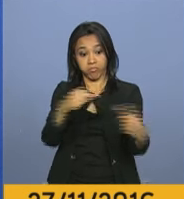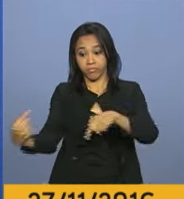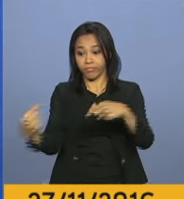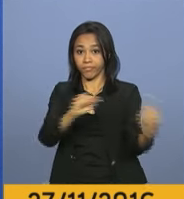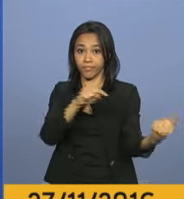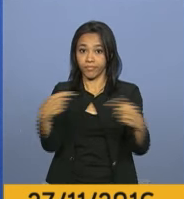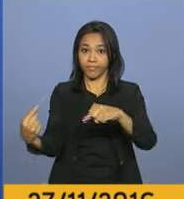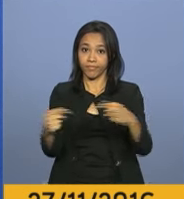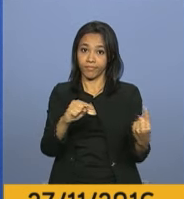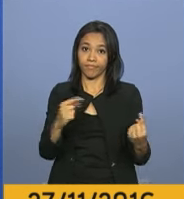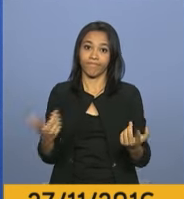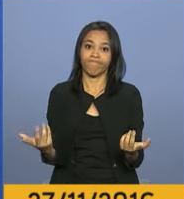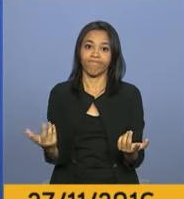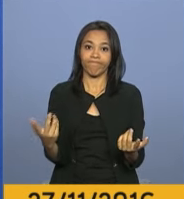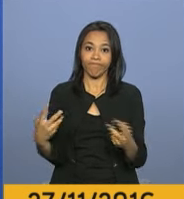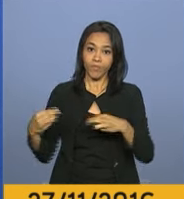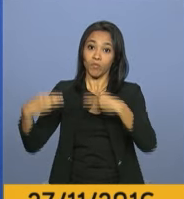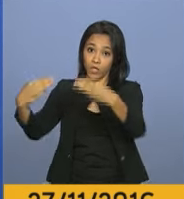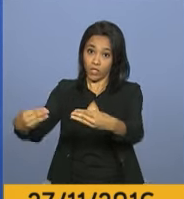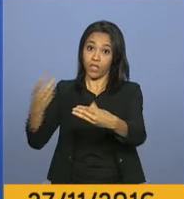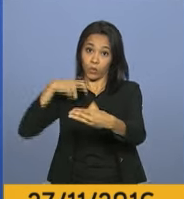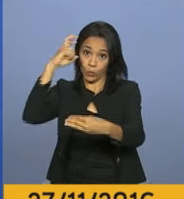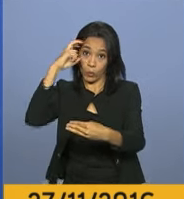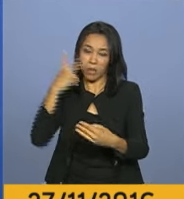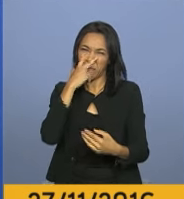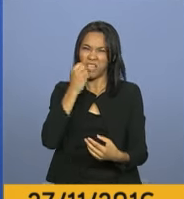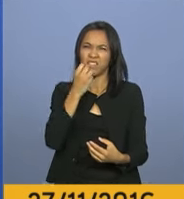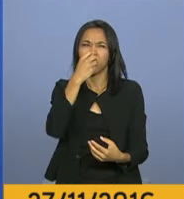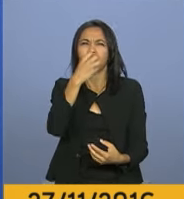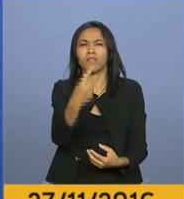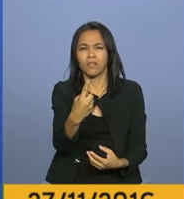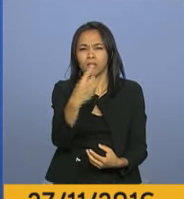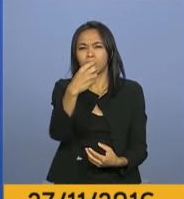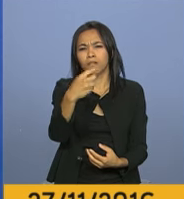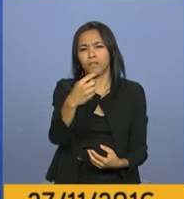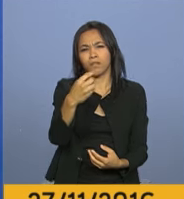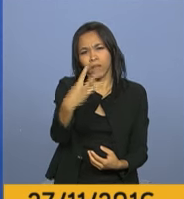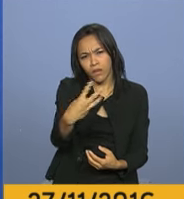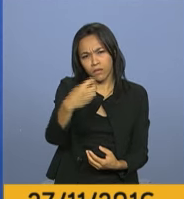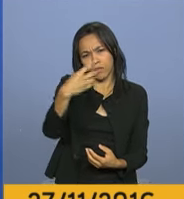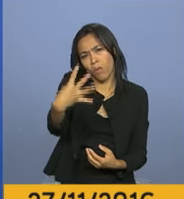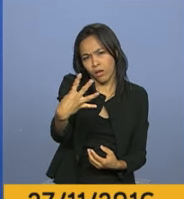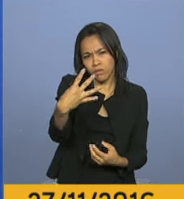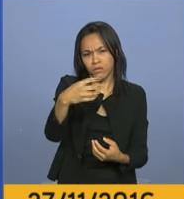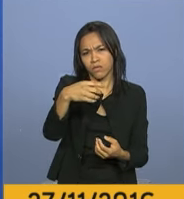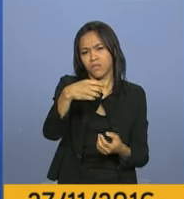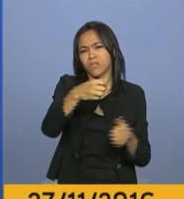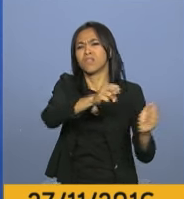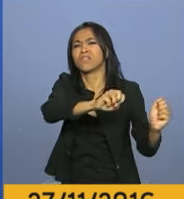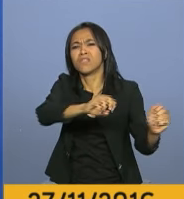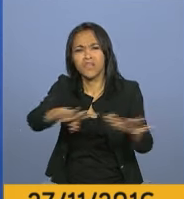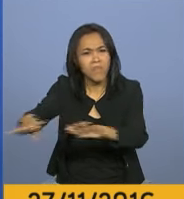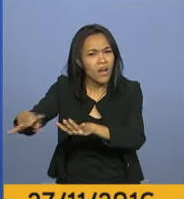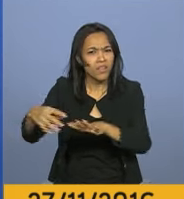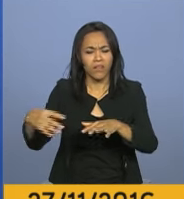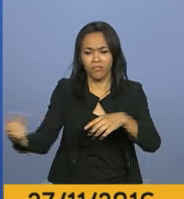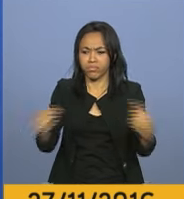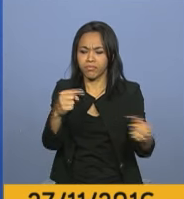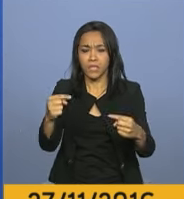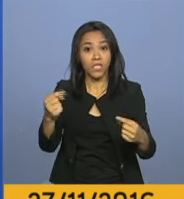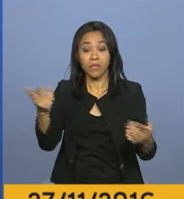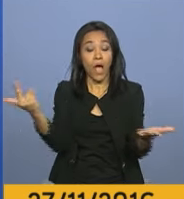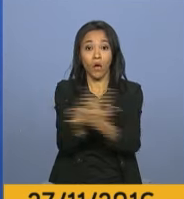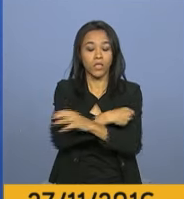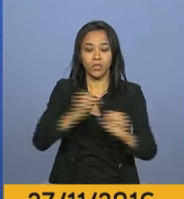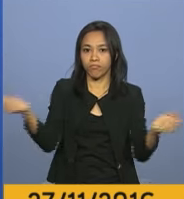parênteses. Parece que isso levou 3, 4 semanas, assim, um ano. E tudo isso ocorreu em 3 dias.